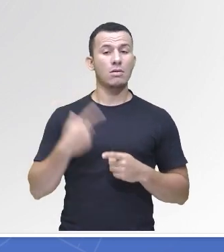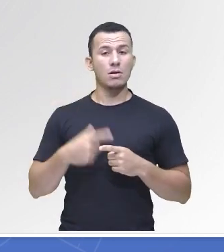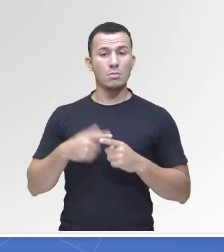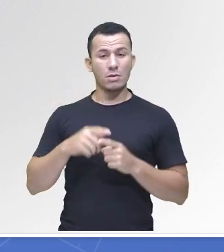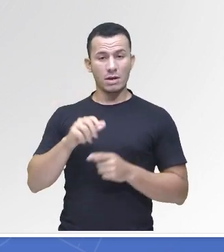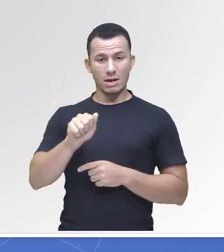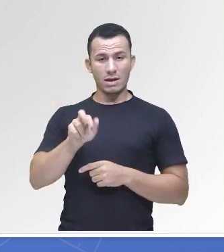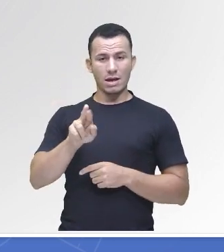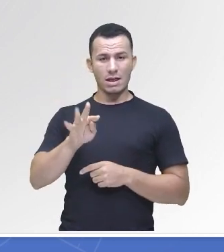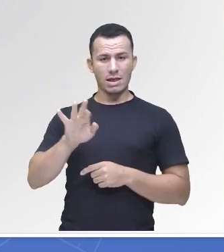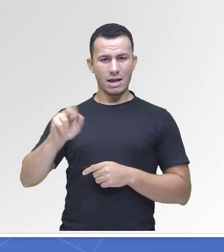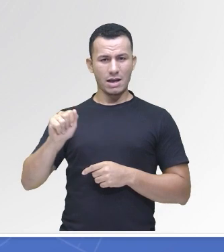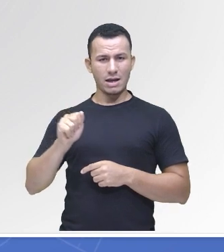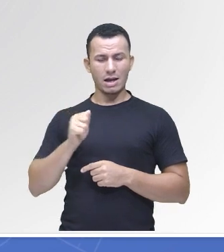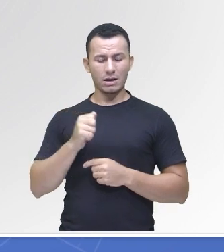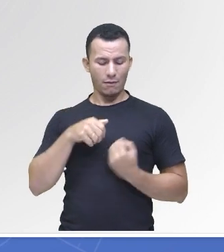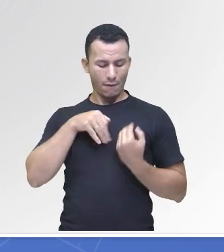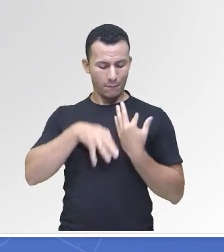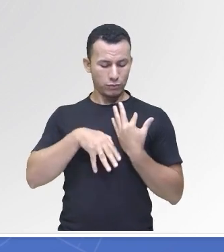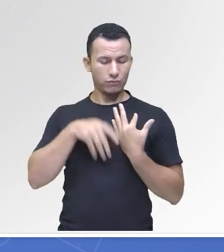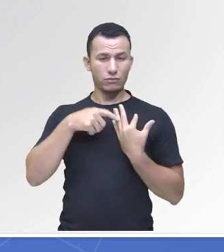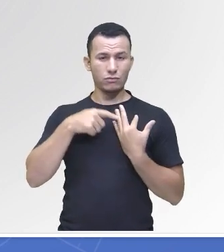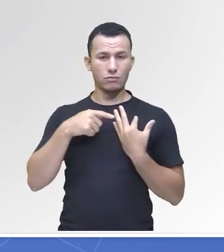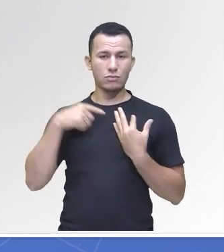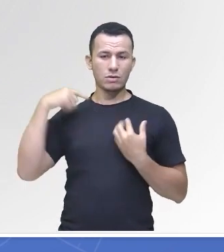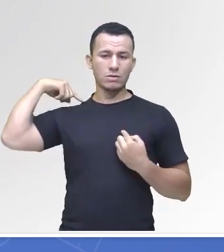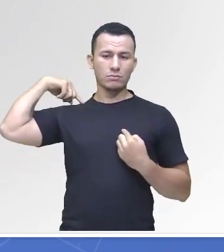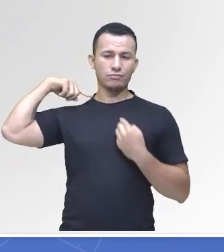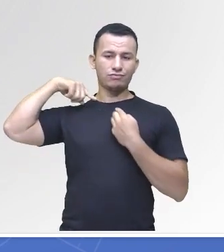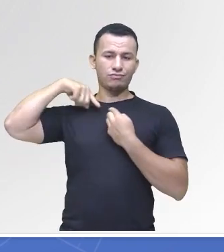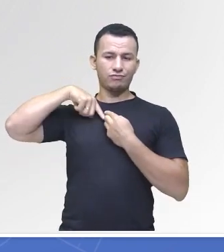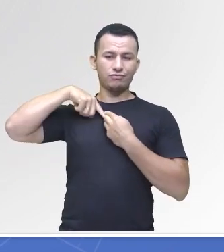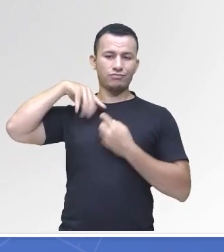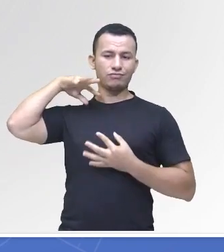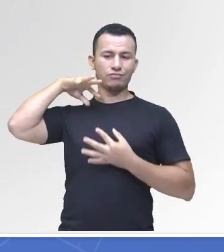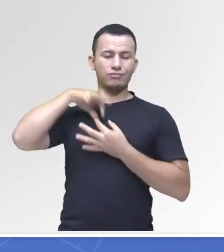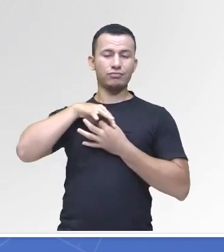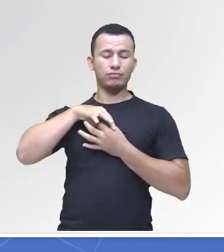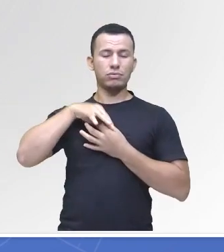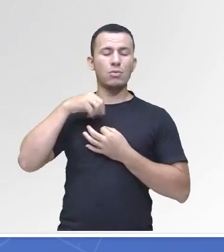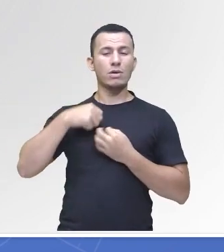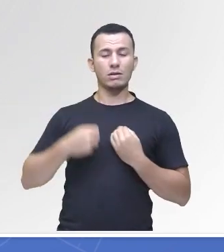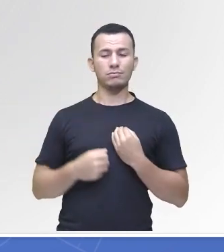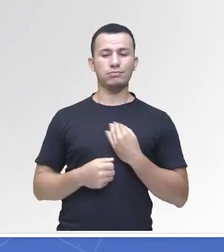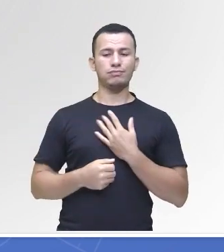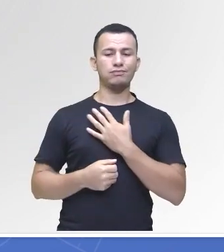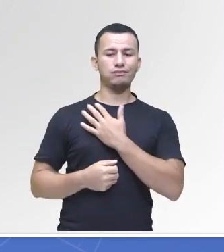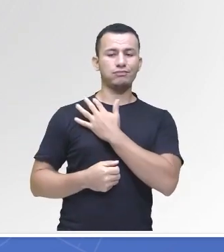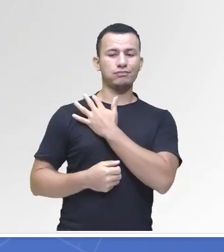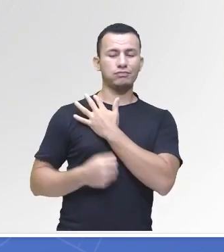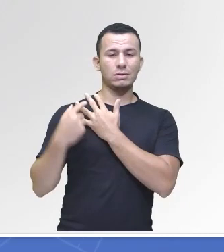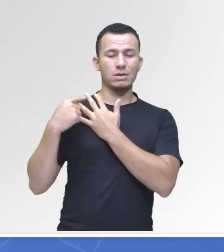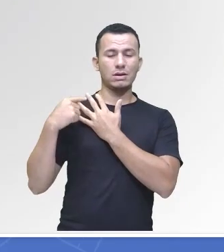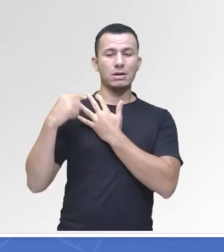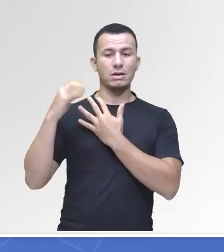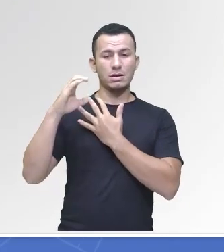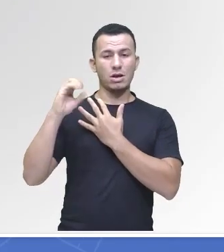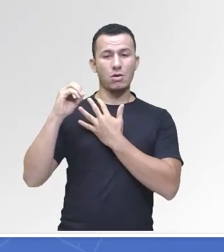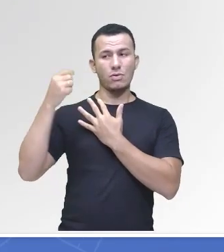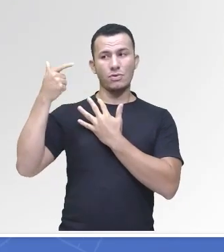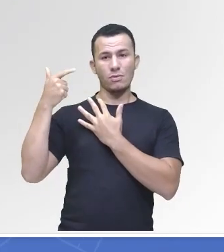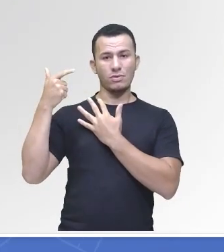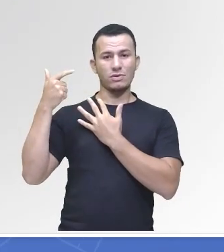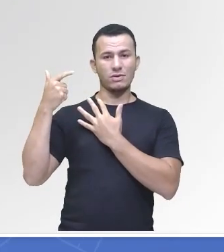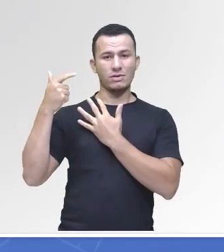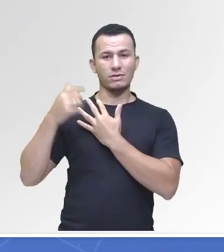aquela artéria que liga o pulmão ao coração, ela vai levar o quê? O sangue rico em gás